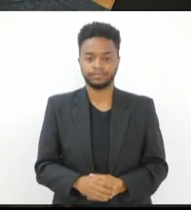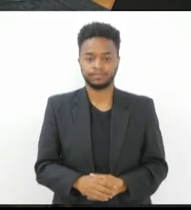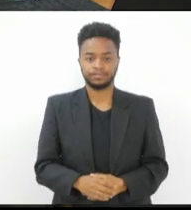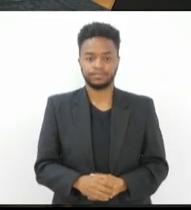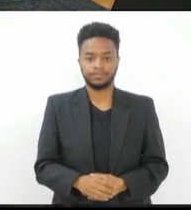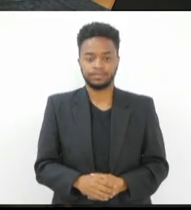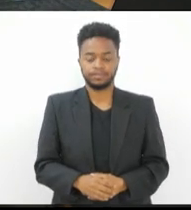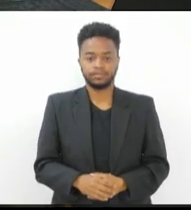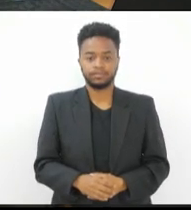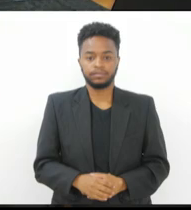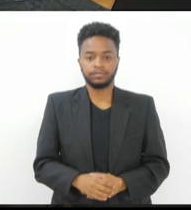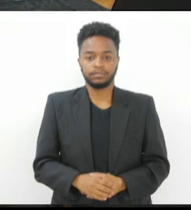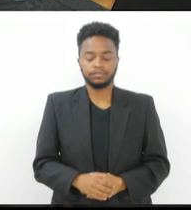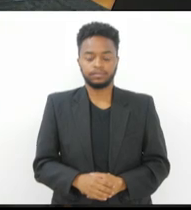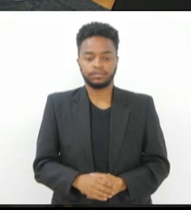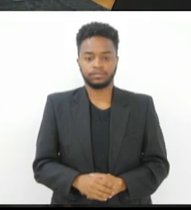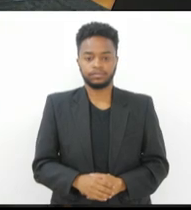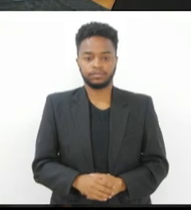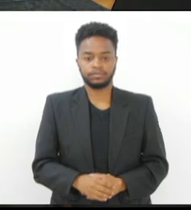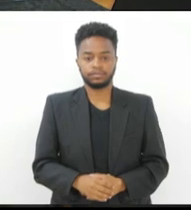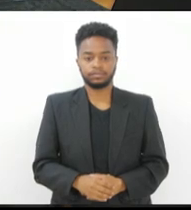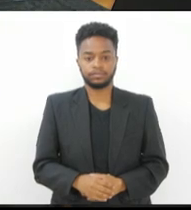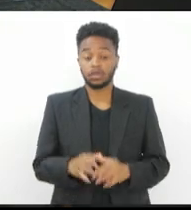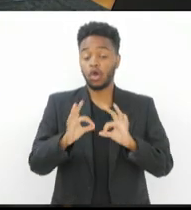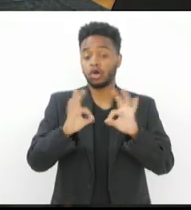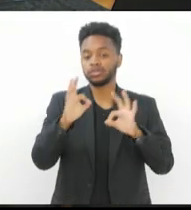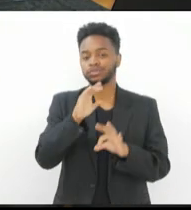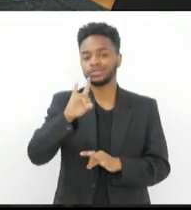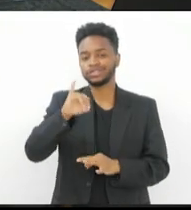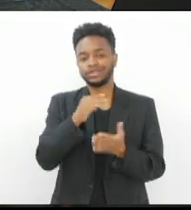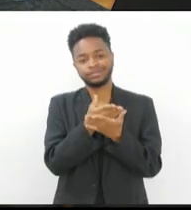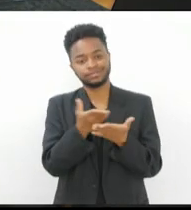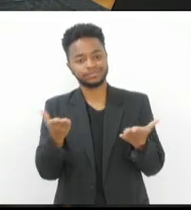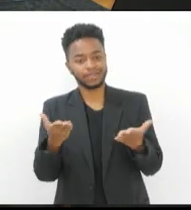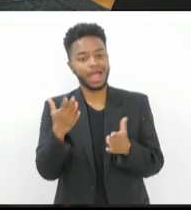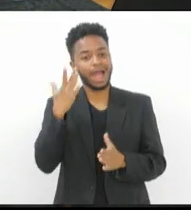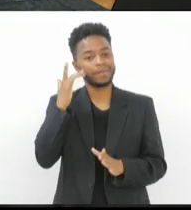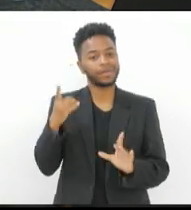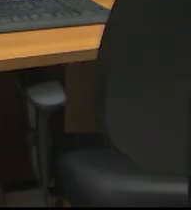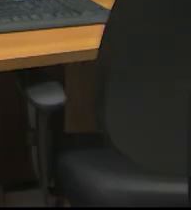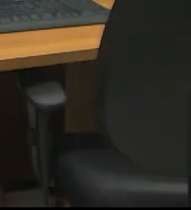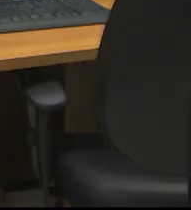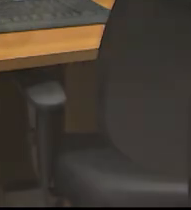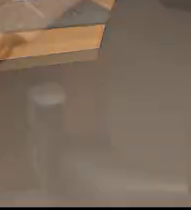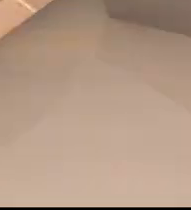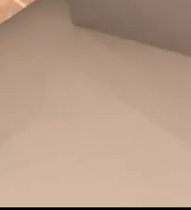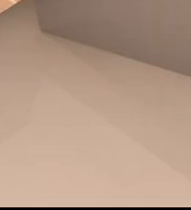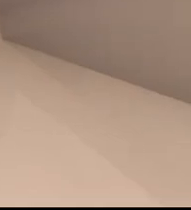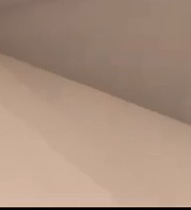.rj.gov.br. Um ótimo dia para você e até amanhã.